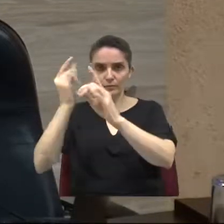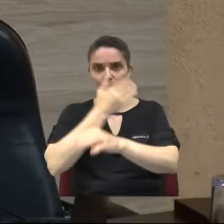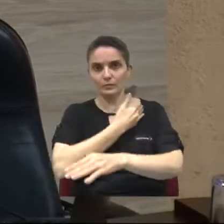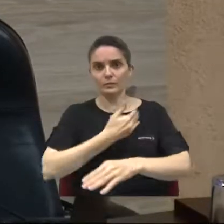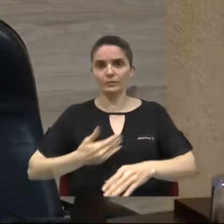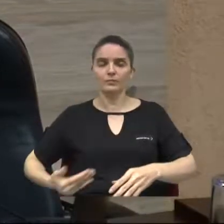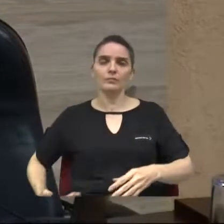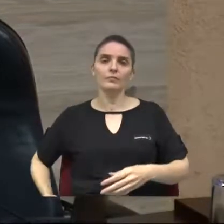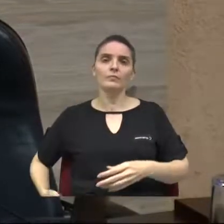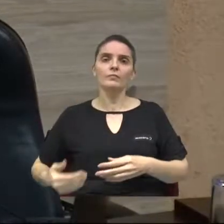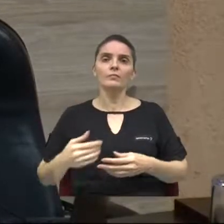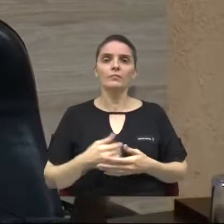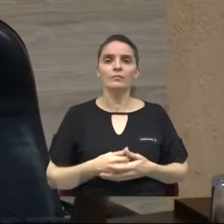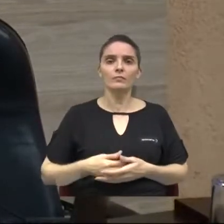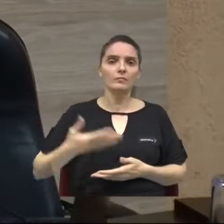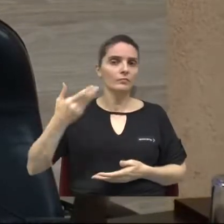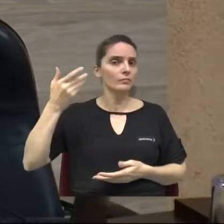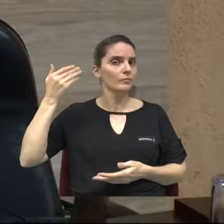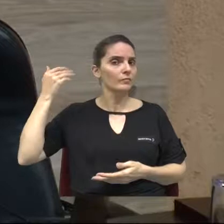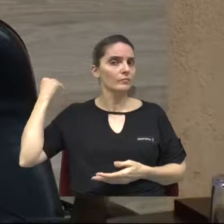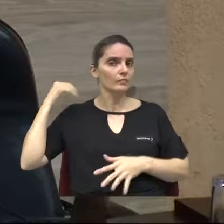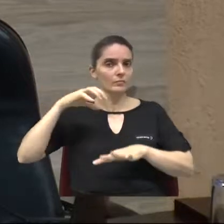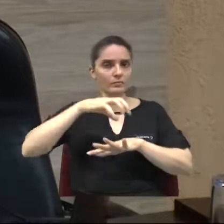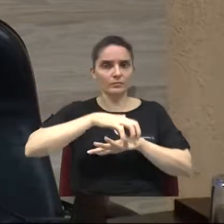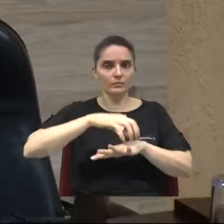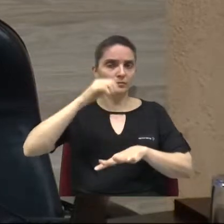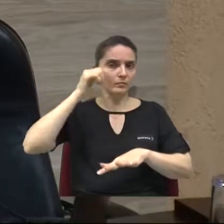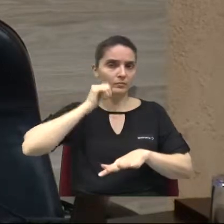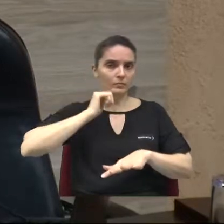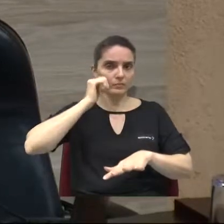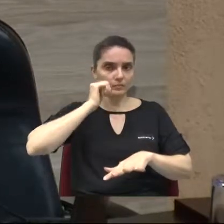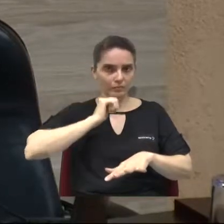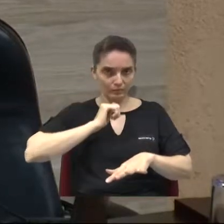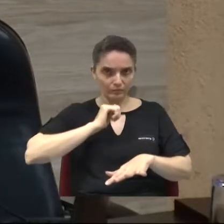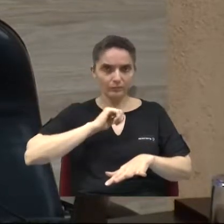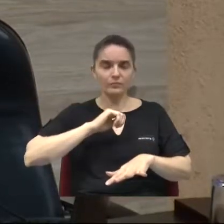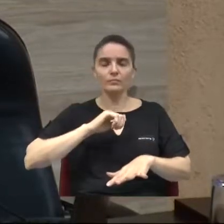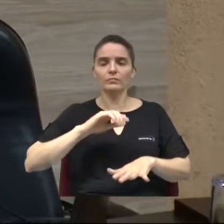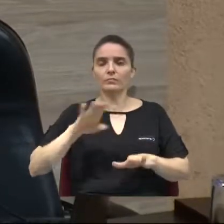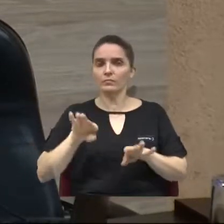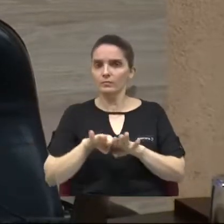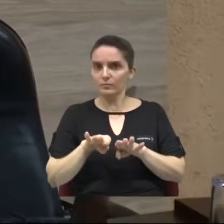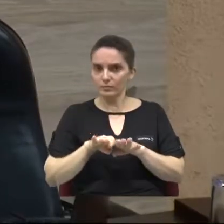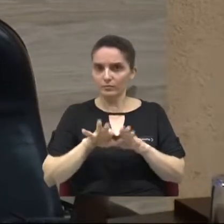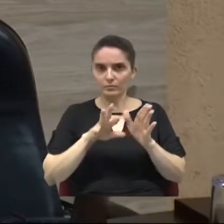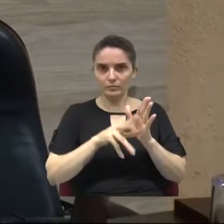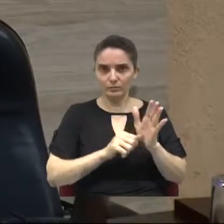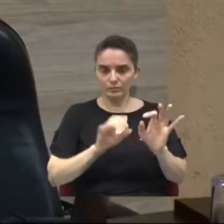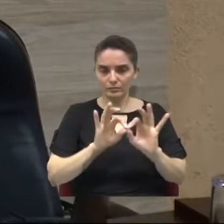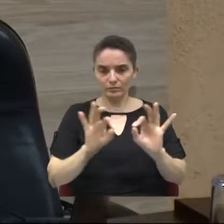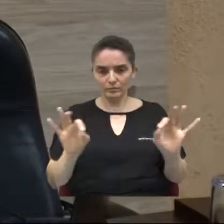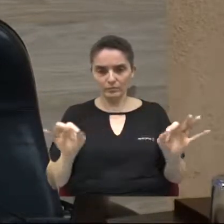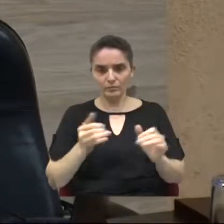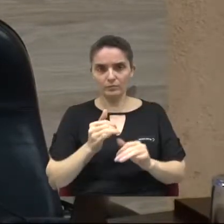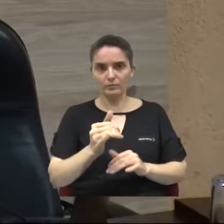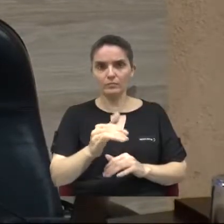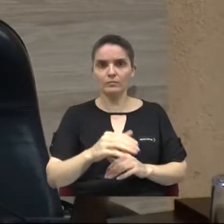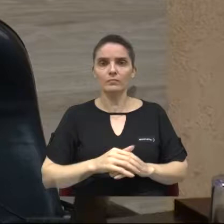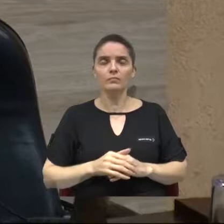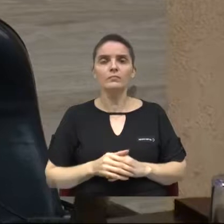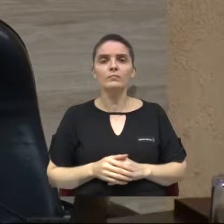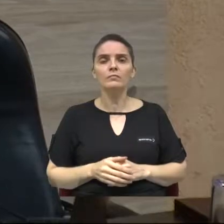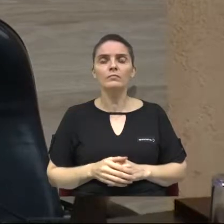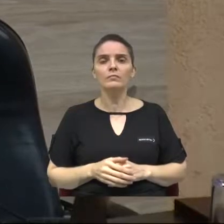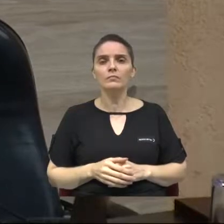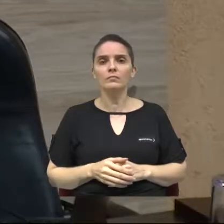desde o Centro da Mulher, lá de cima, também teve problema, sendo até aparelhos